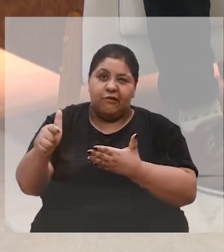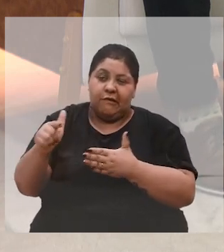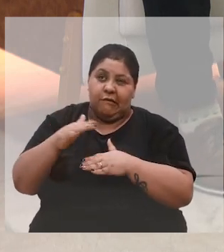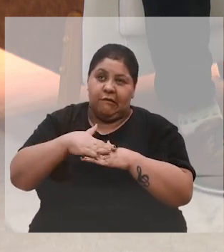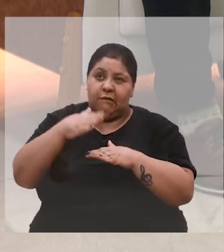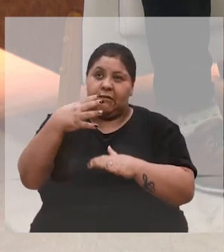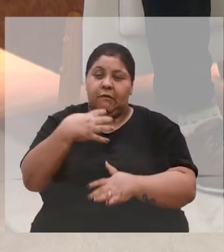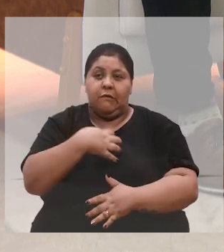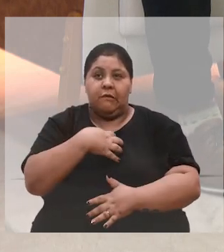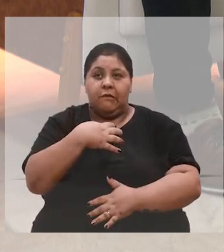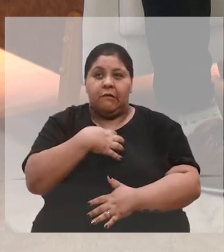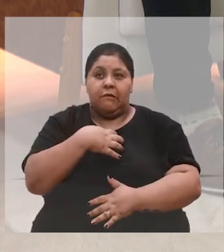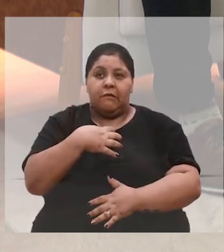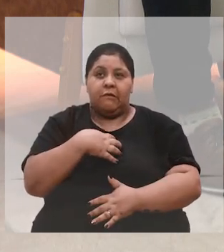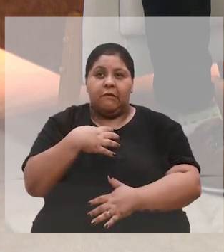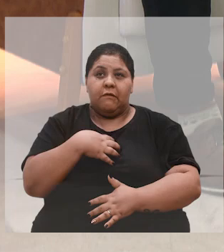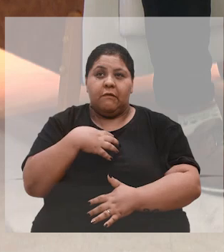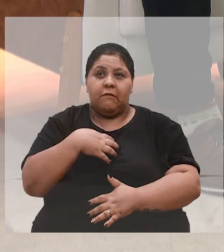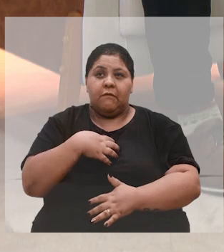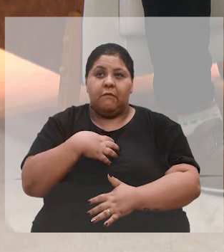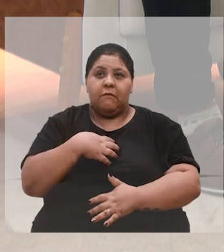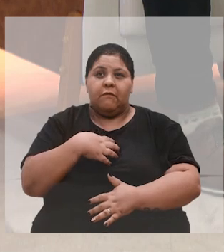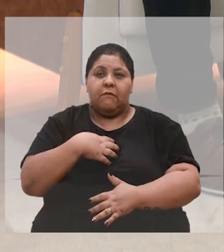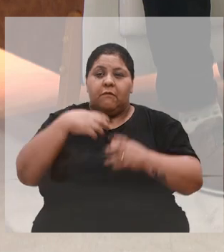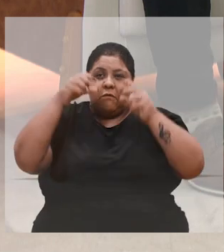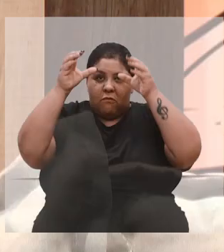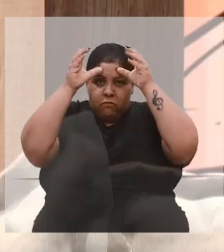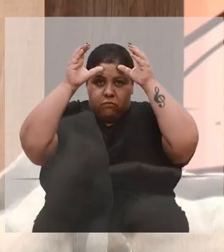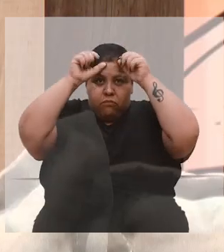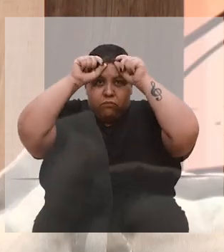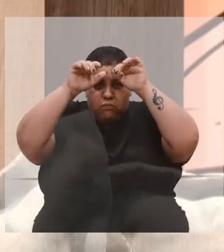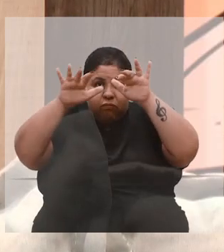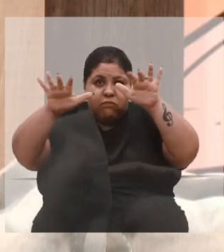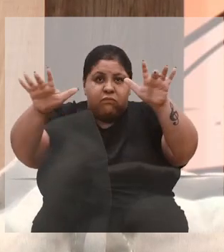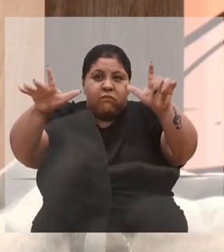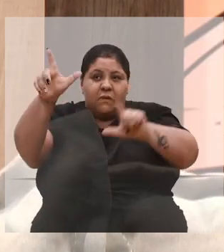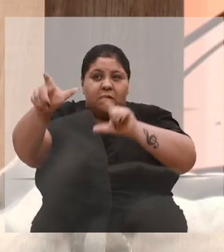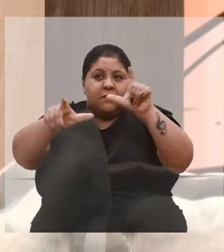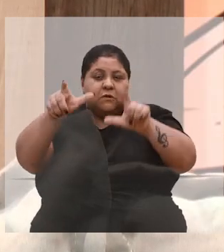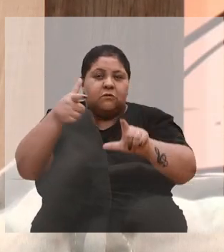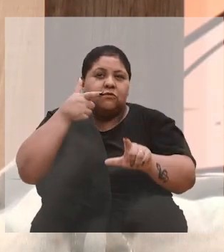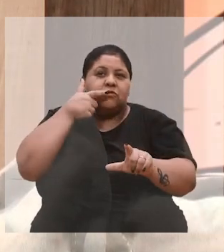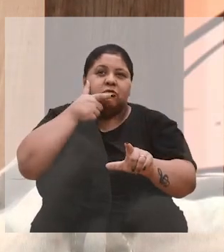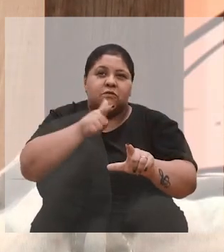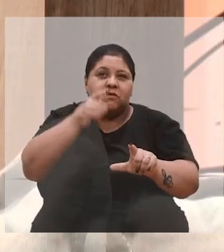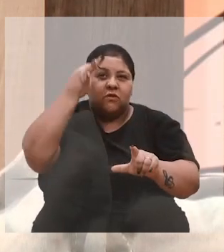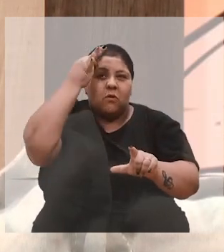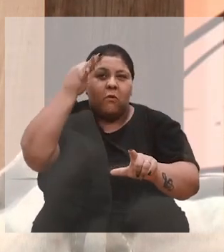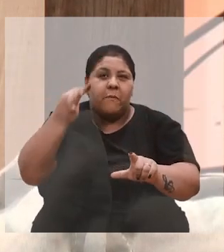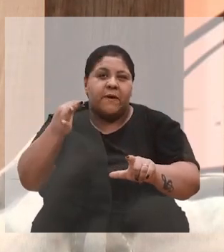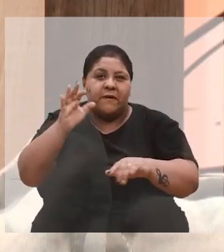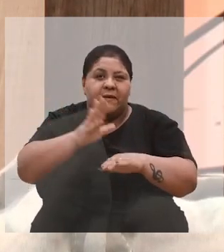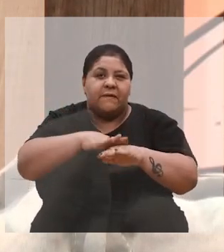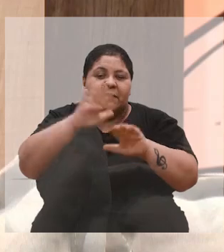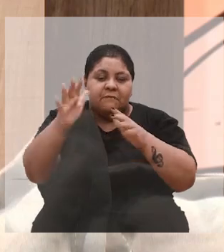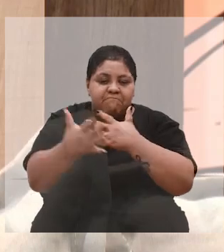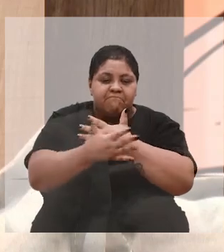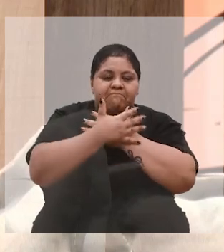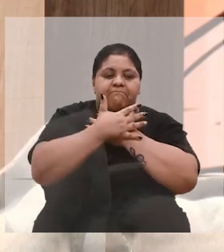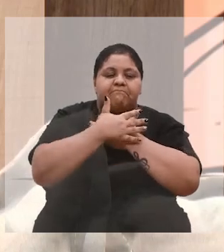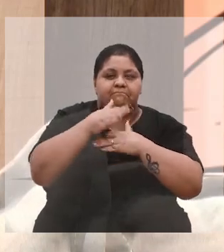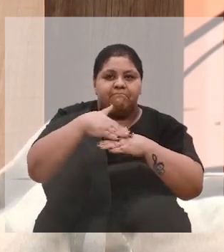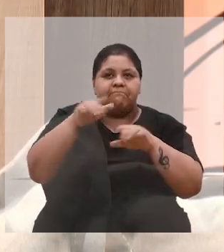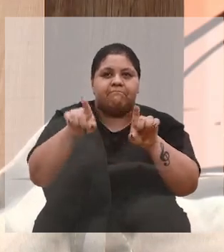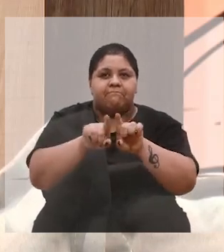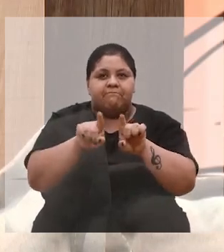outro é mais de forma a disseminar o conhecimento mesmo, para que as pessoas consigam entender mais e